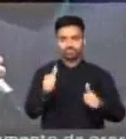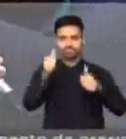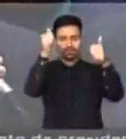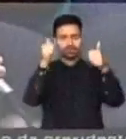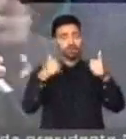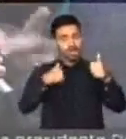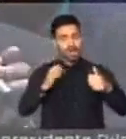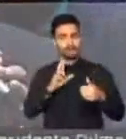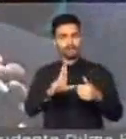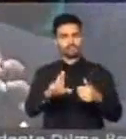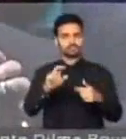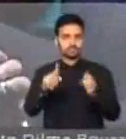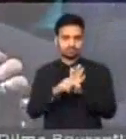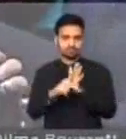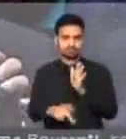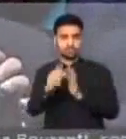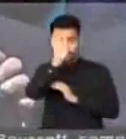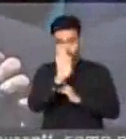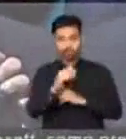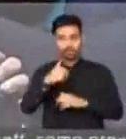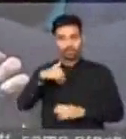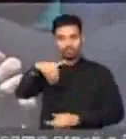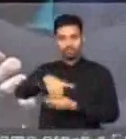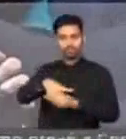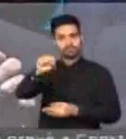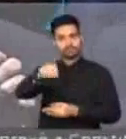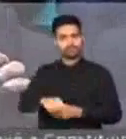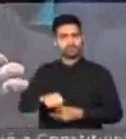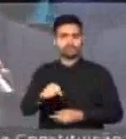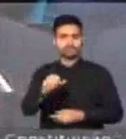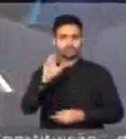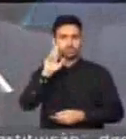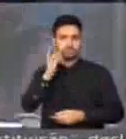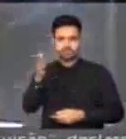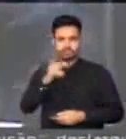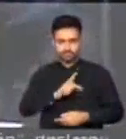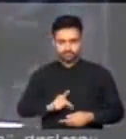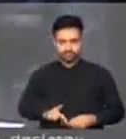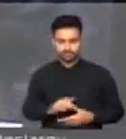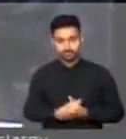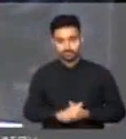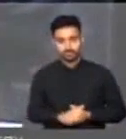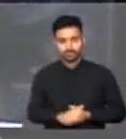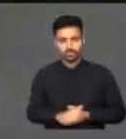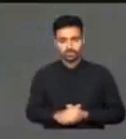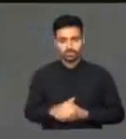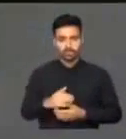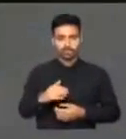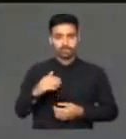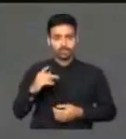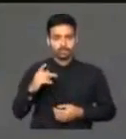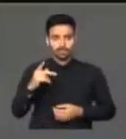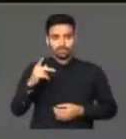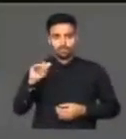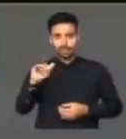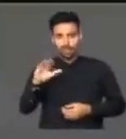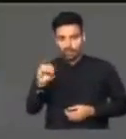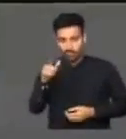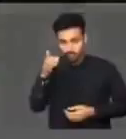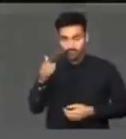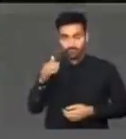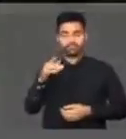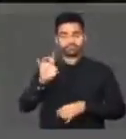todos esses, em nome do Brasil, eu voto sim, senhor presidente. Paulo Folheto, PSB do